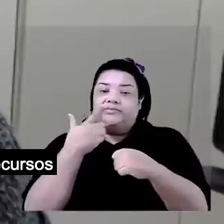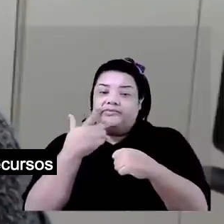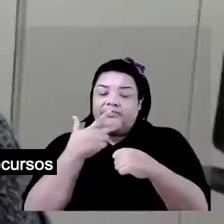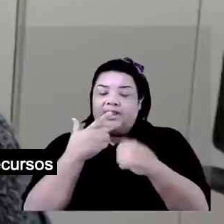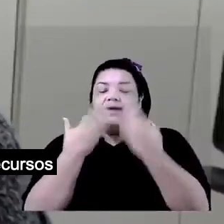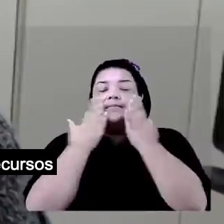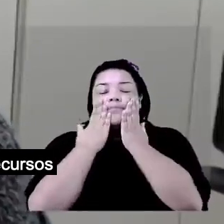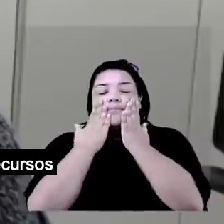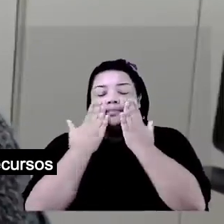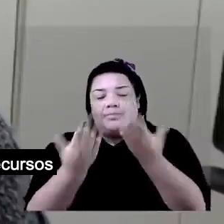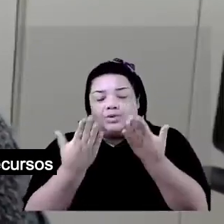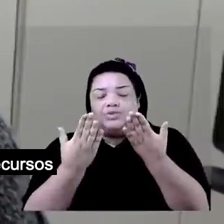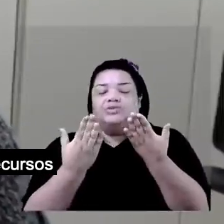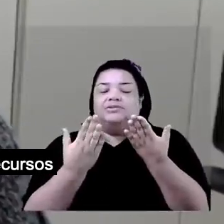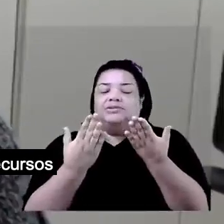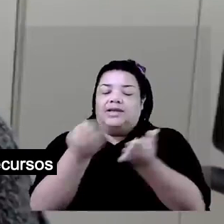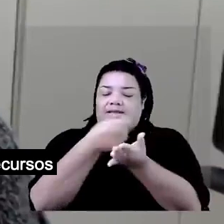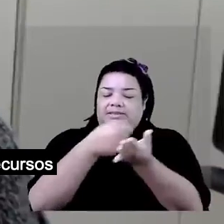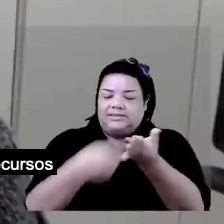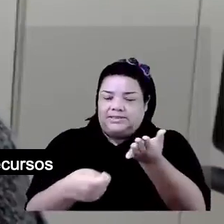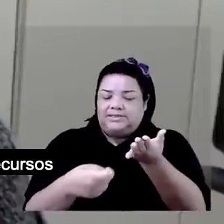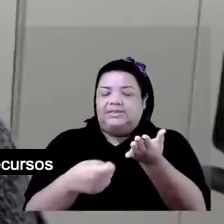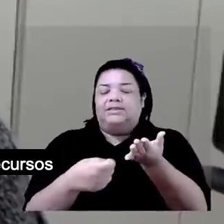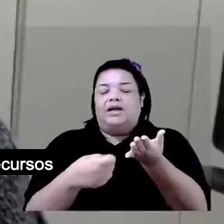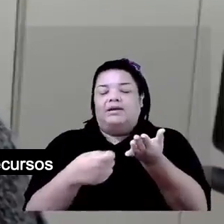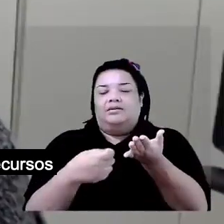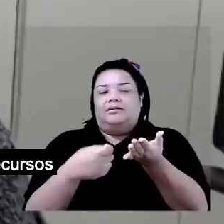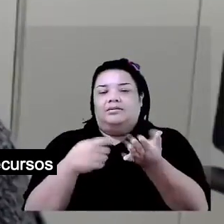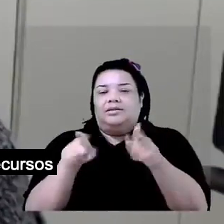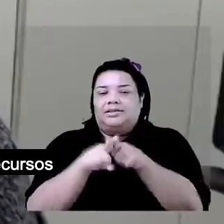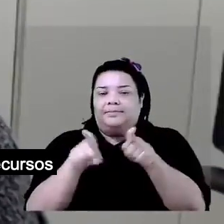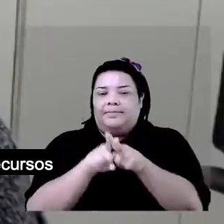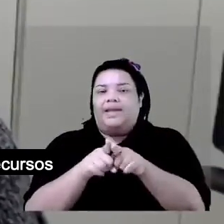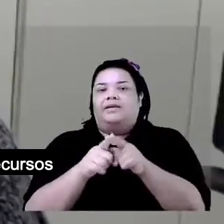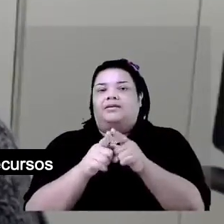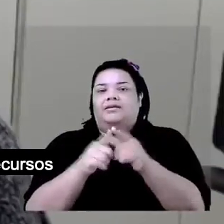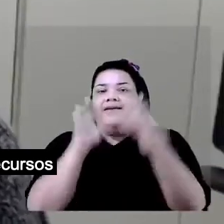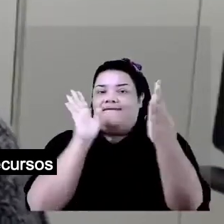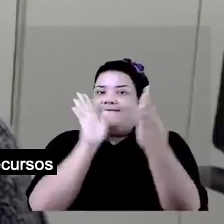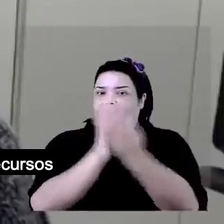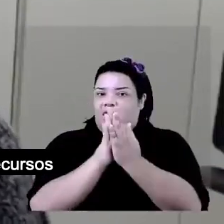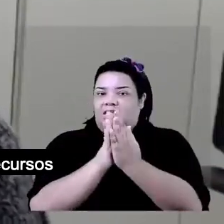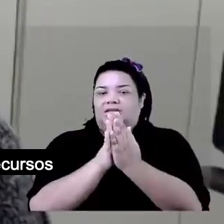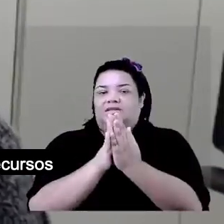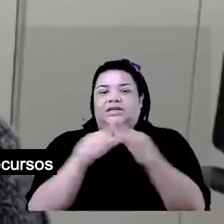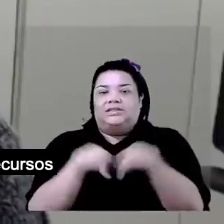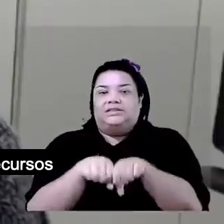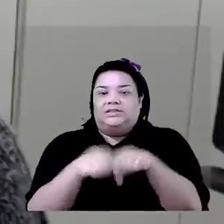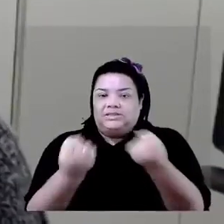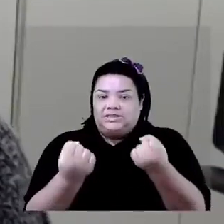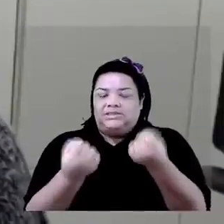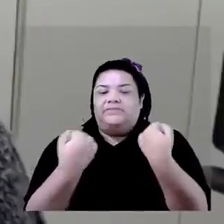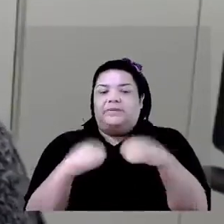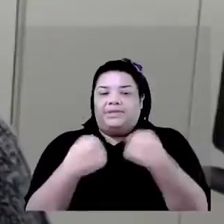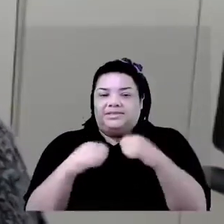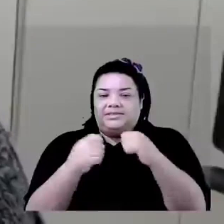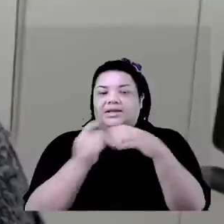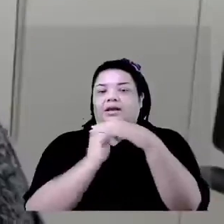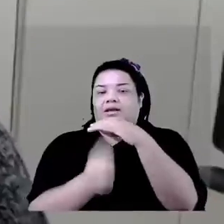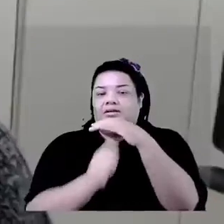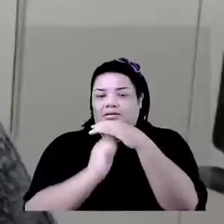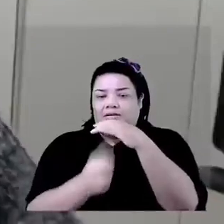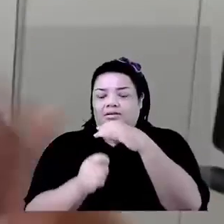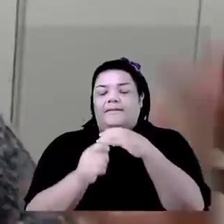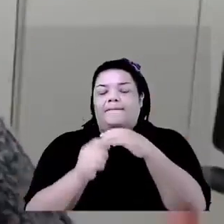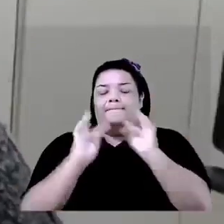publicamente, no sentido de combater, enfrentar a crise climática, ele vai ter que investir recursos humanos,